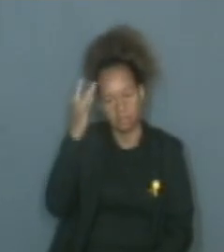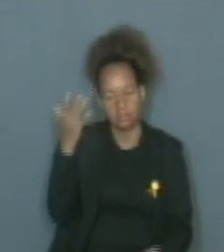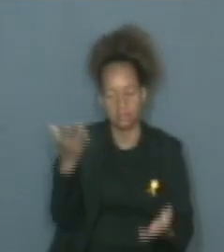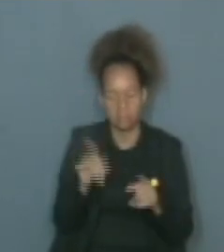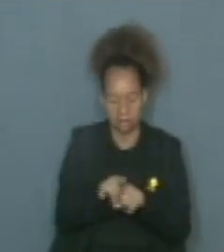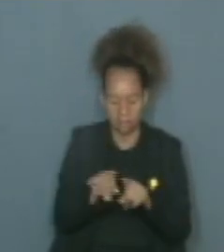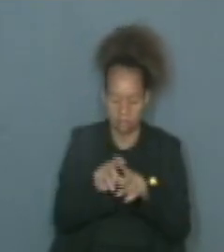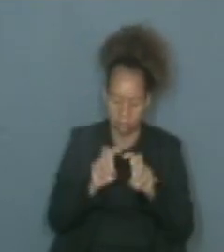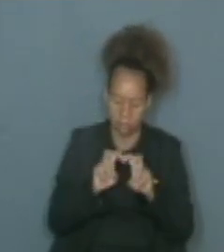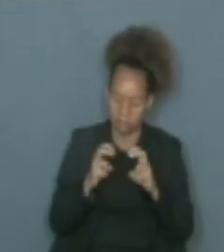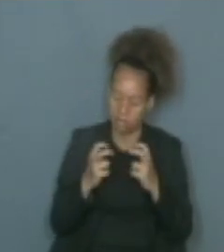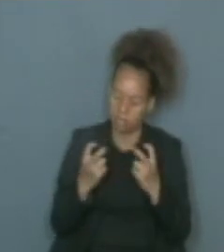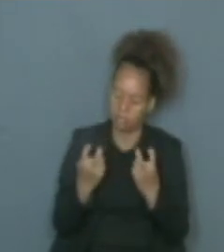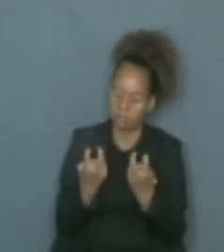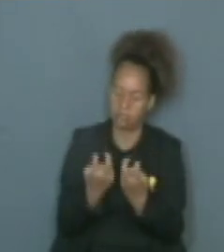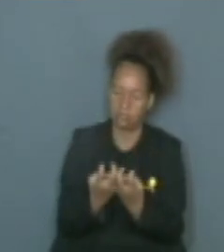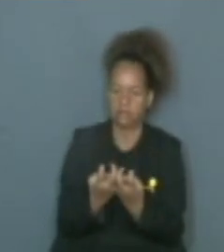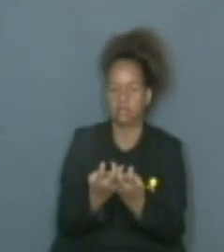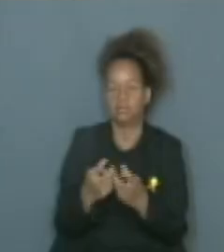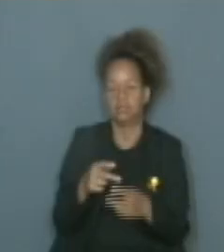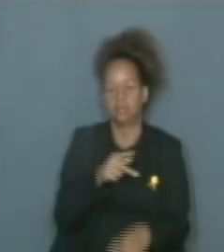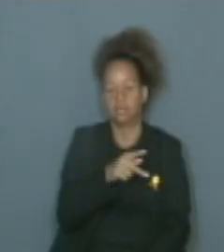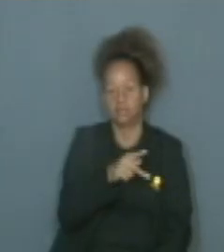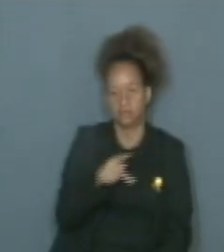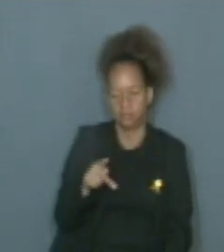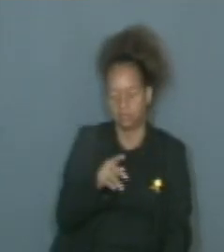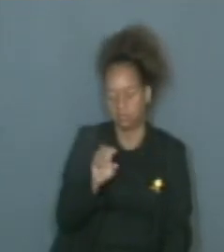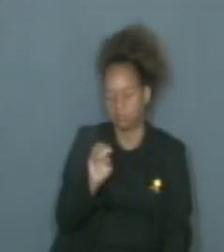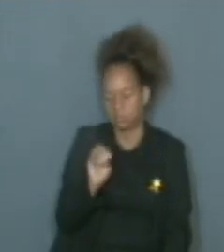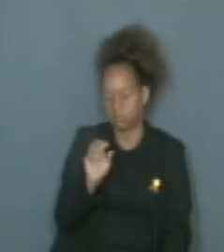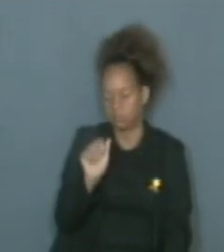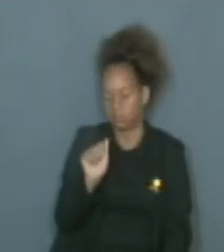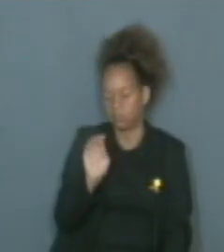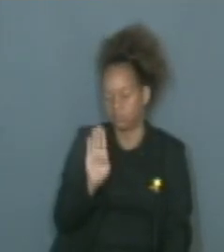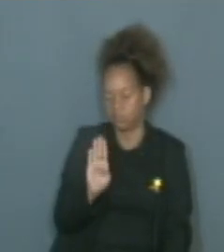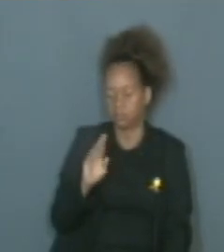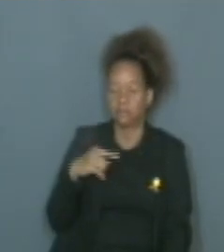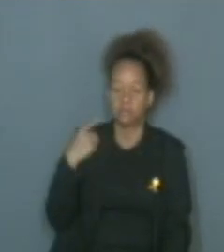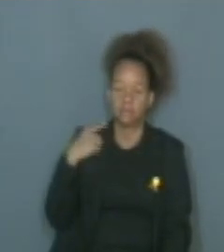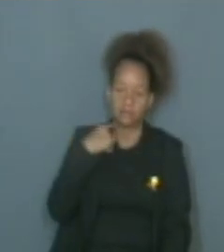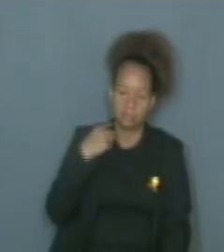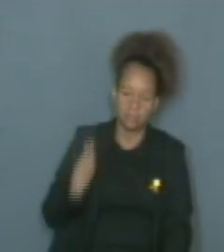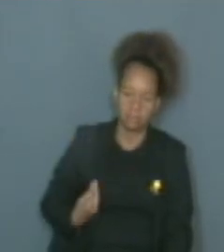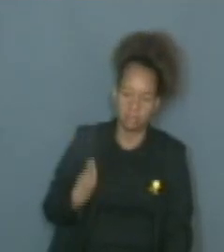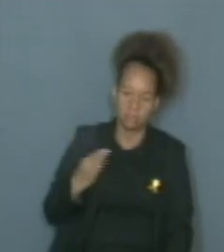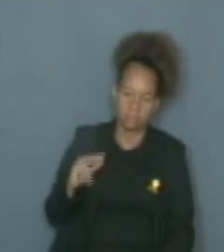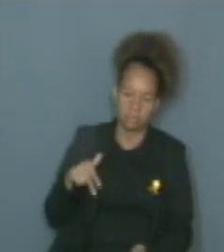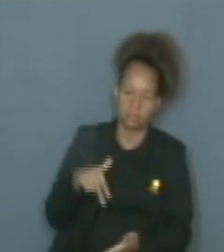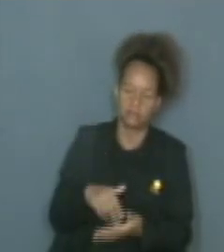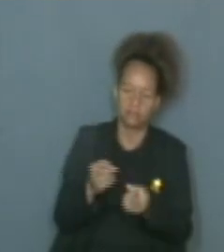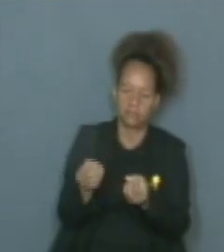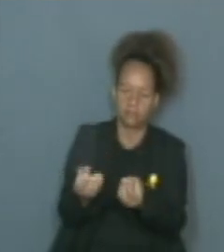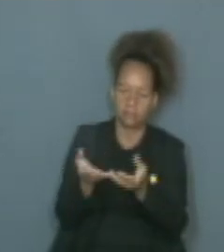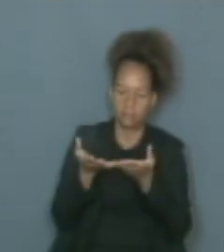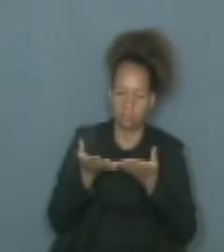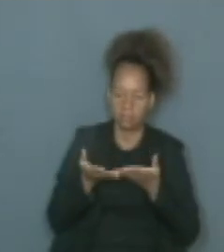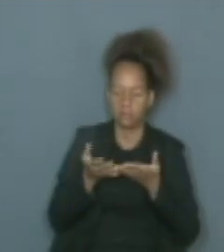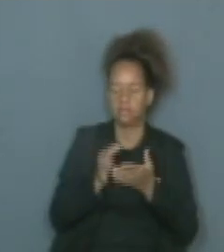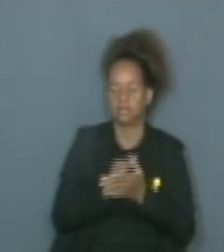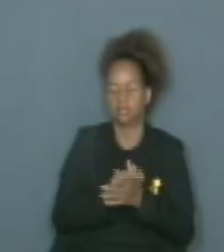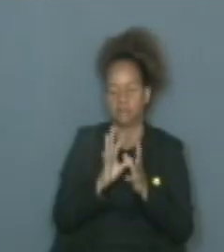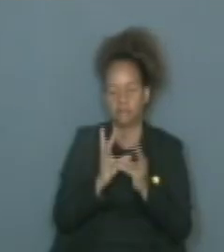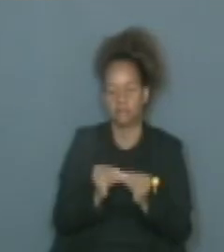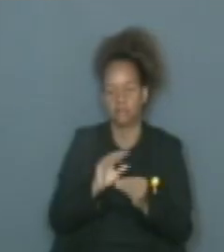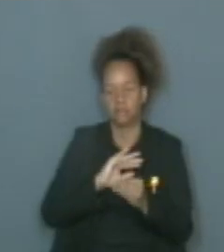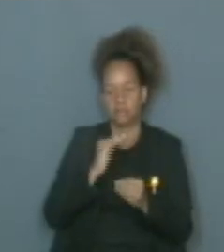da galeria, a presidente da OAB, os advogados aqui presentes, sejam todos muito bem-vindos a